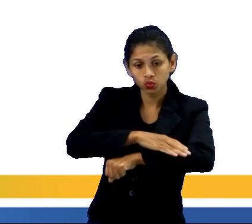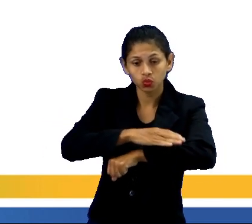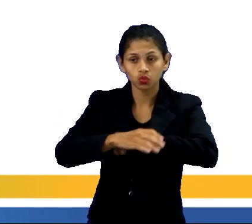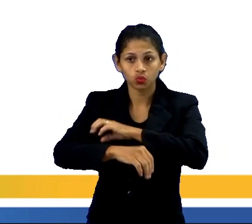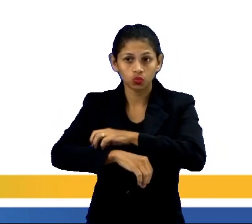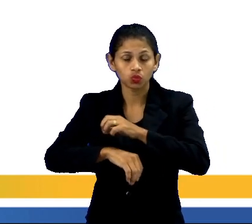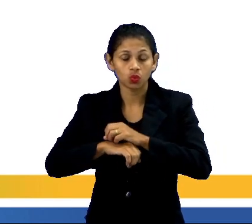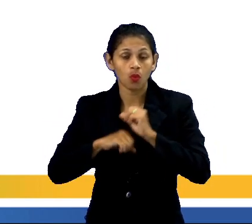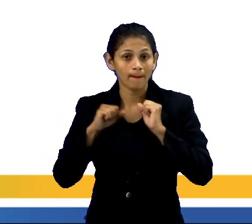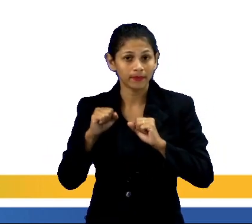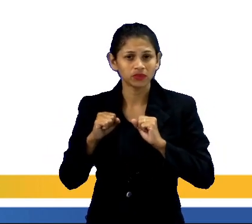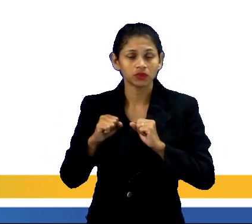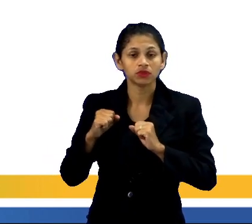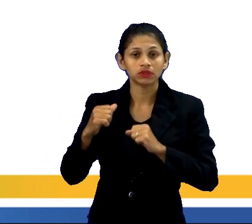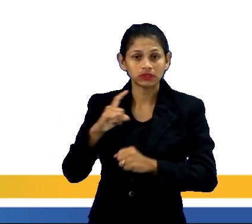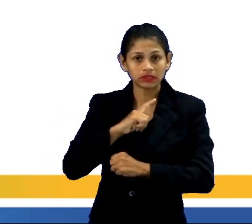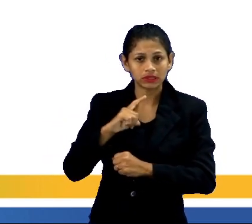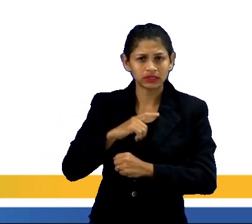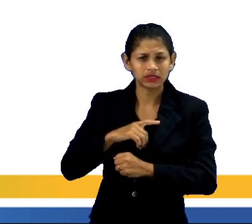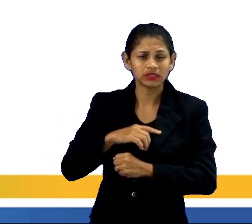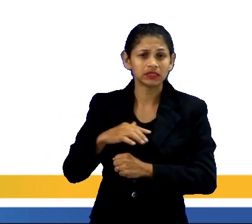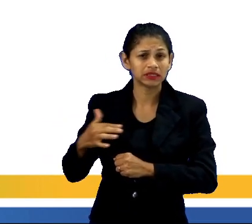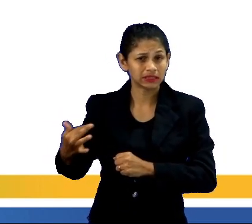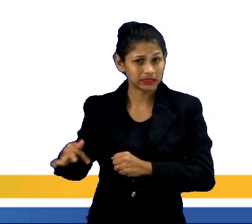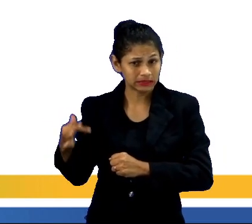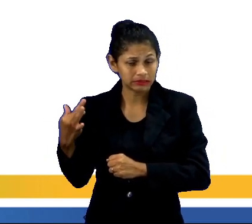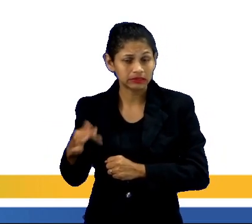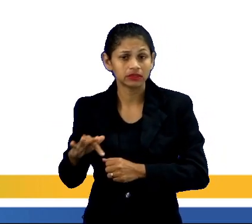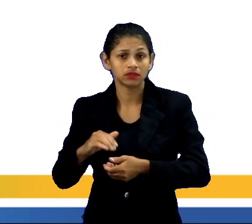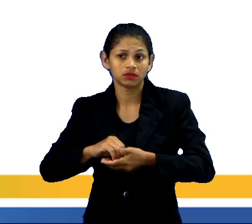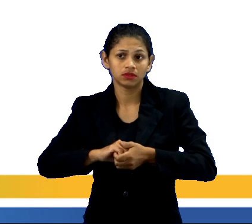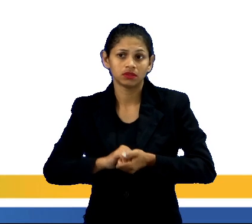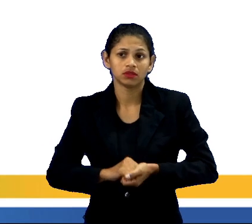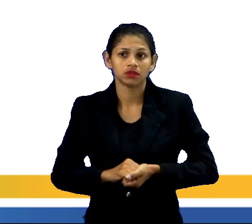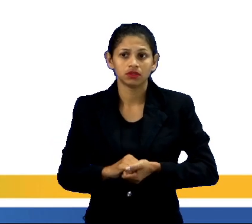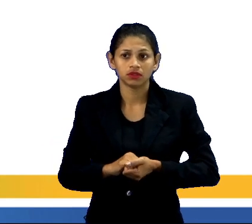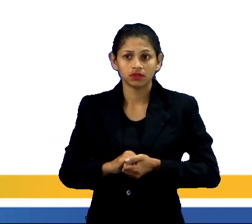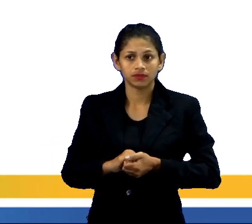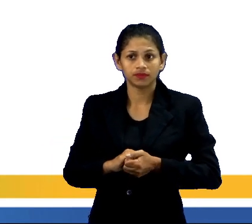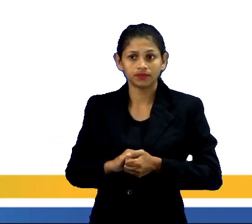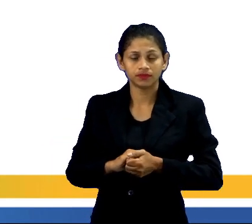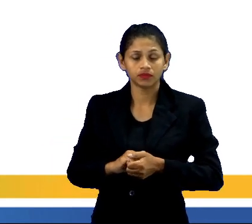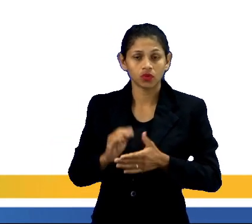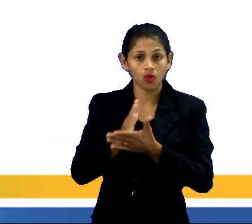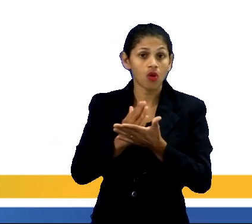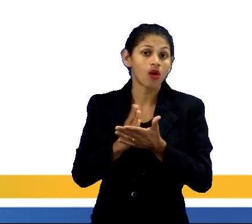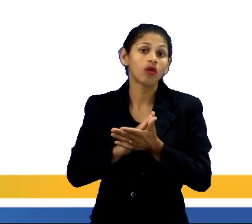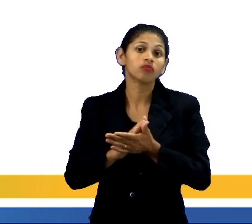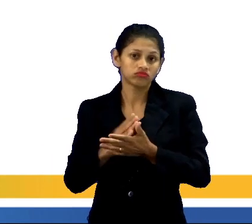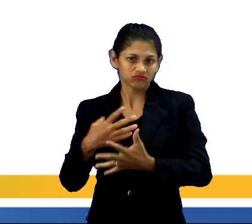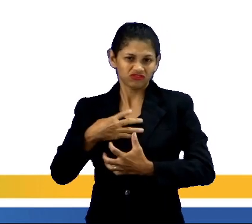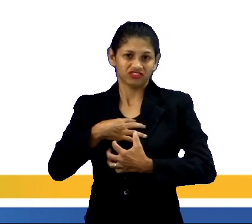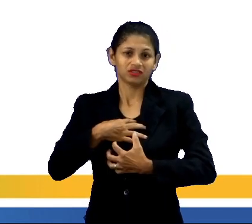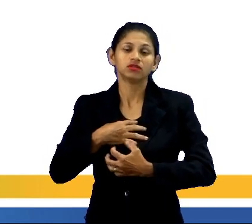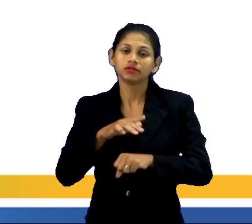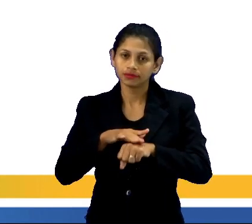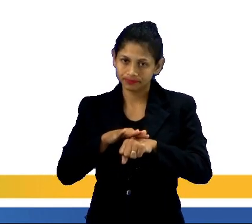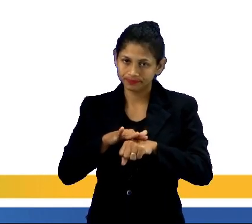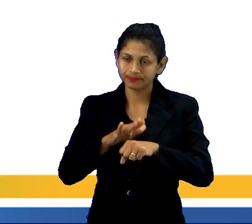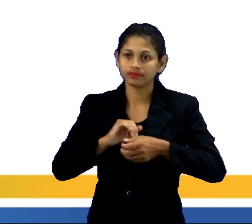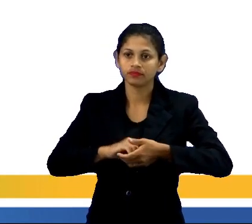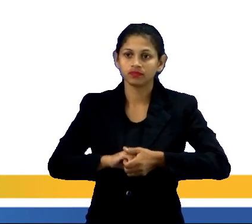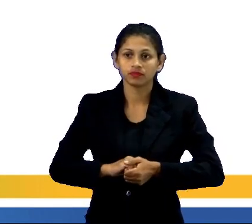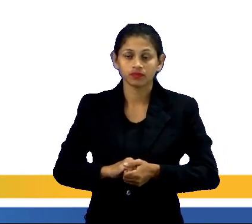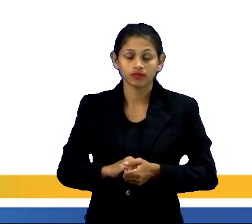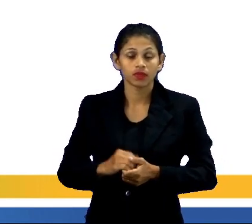e compressão na medula. Então, daqui são alguns sintomas que a pessoa pode desenvolver. Aí a